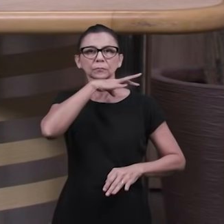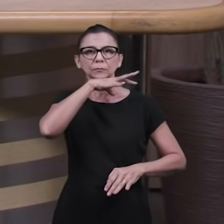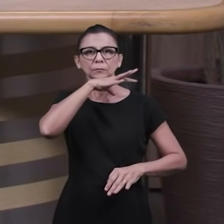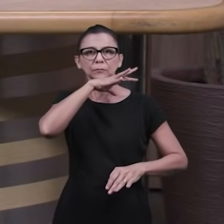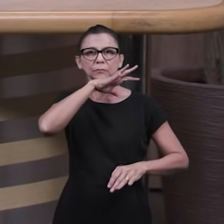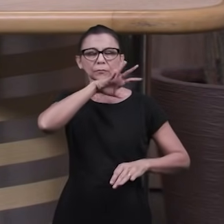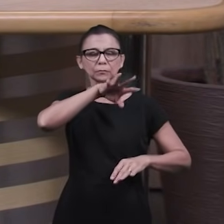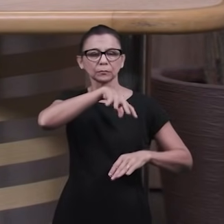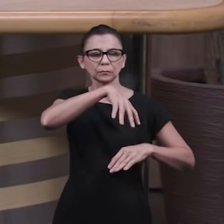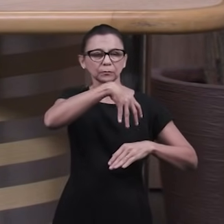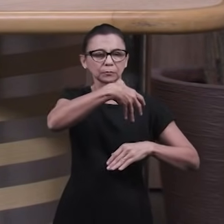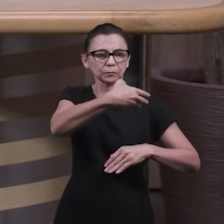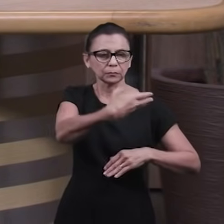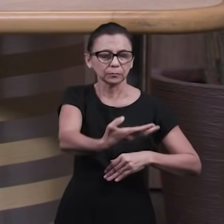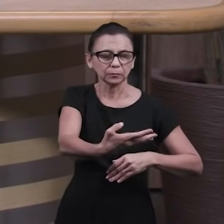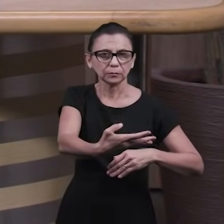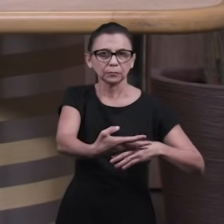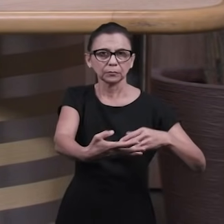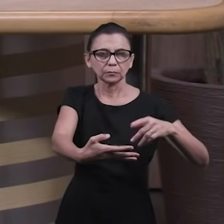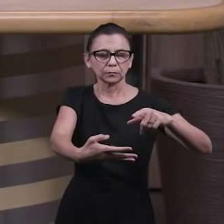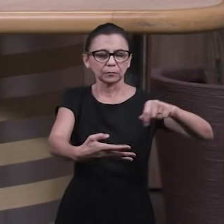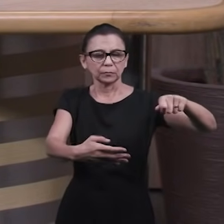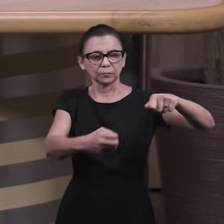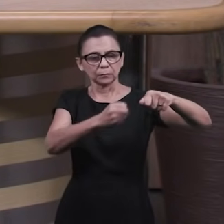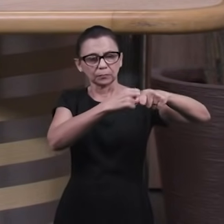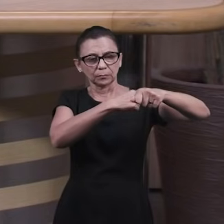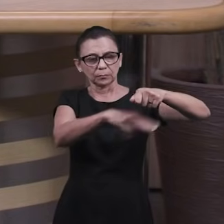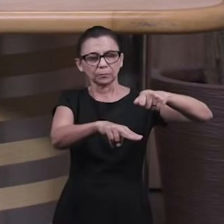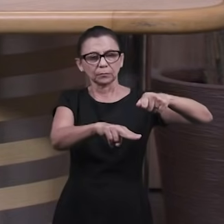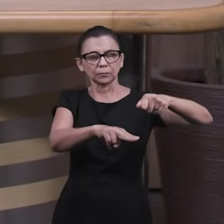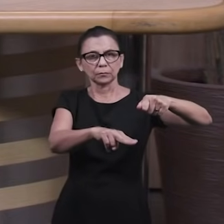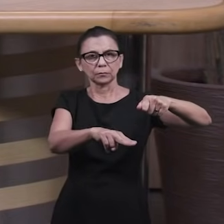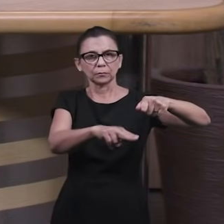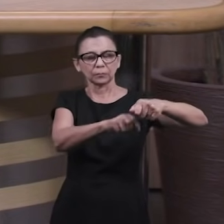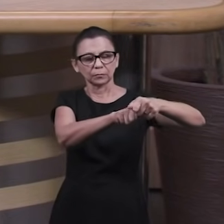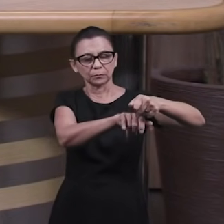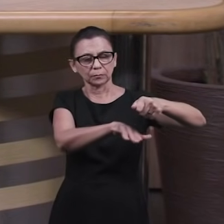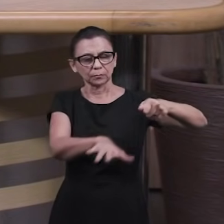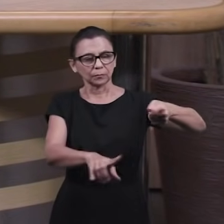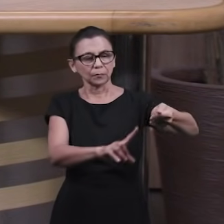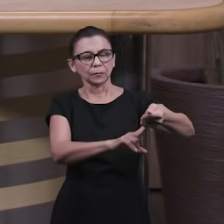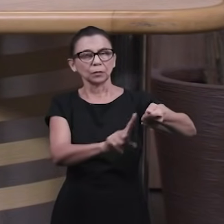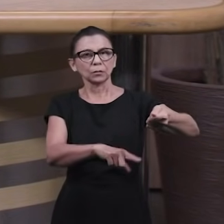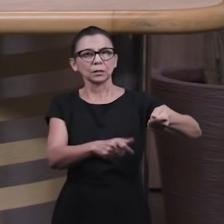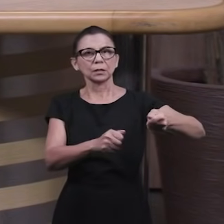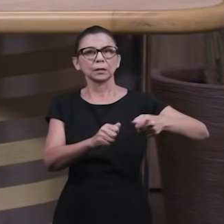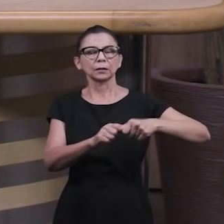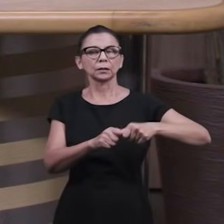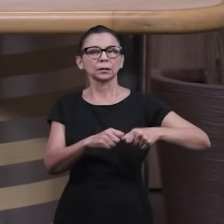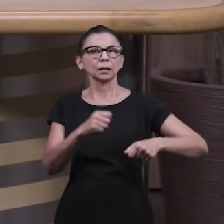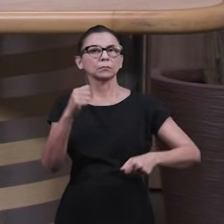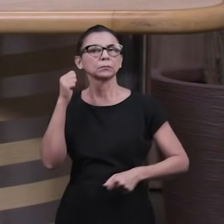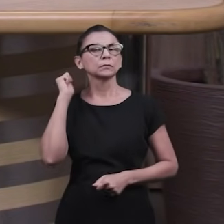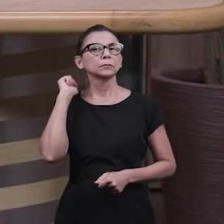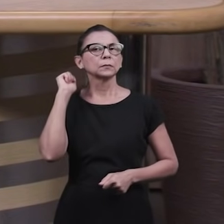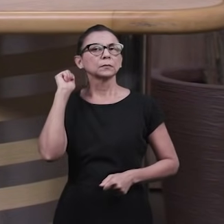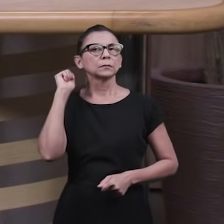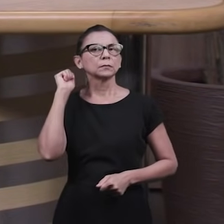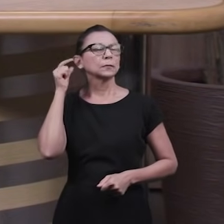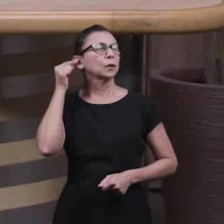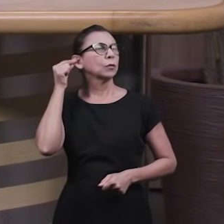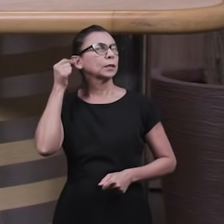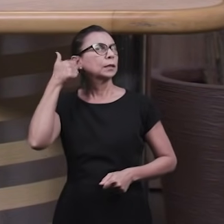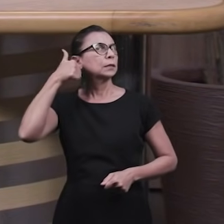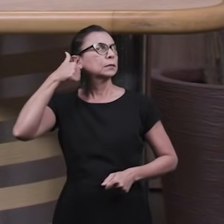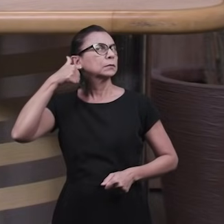do animal e o animal era sacrificado e o sangue era colocado na orelha direita, no polegar da mão direita e no polegar do pé. Essa expressão